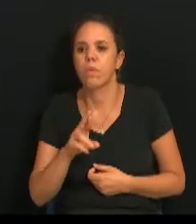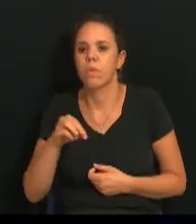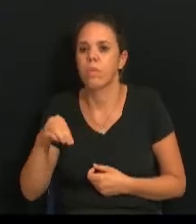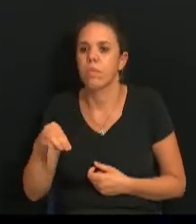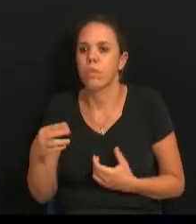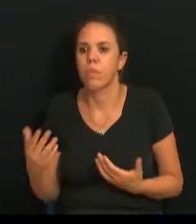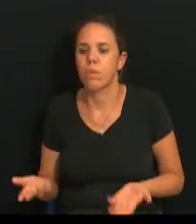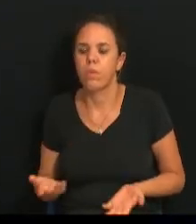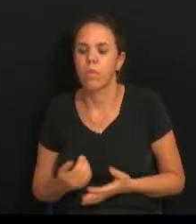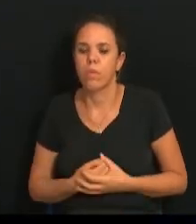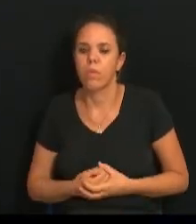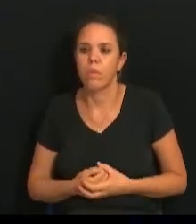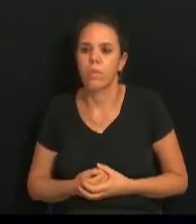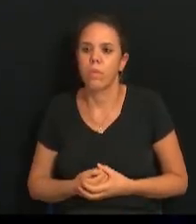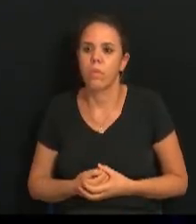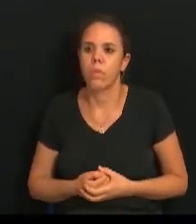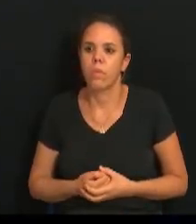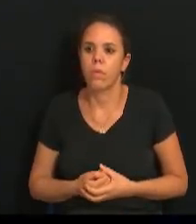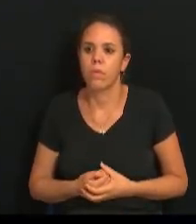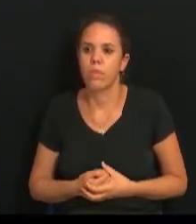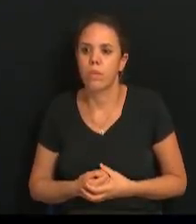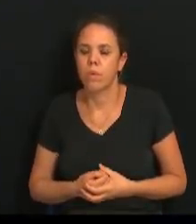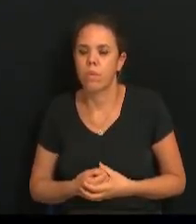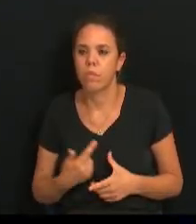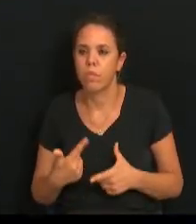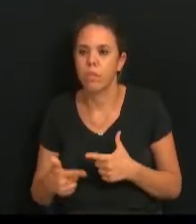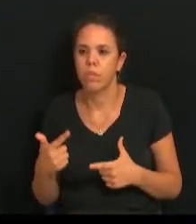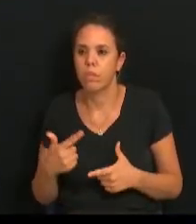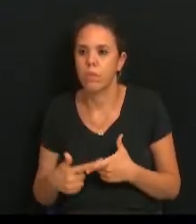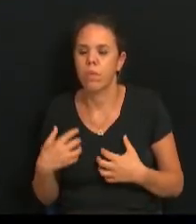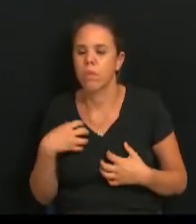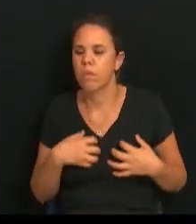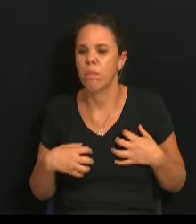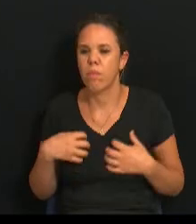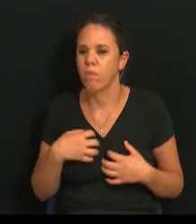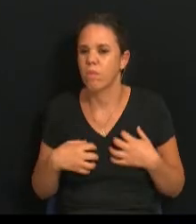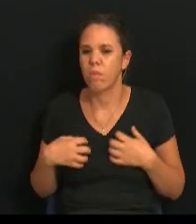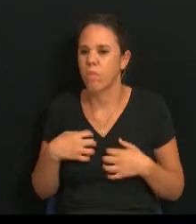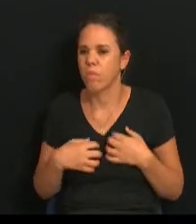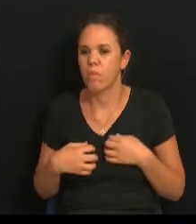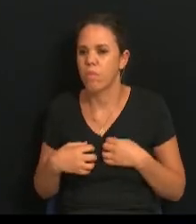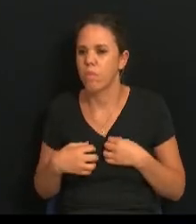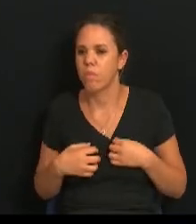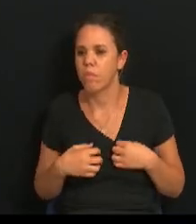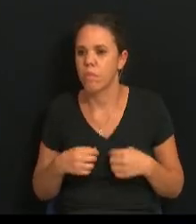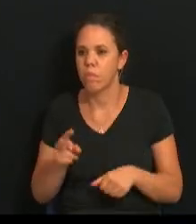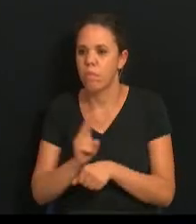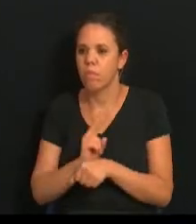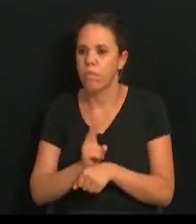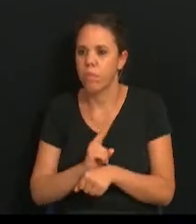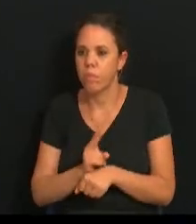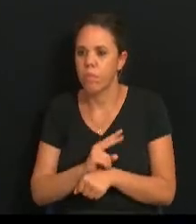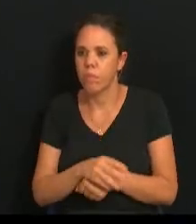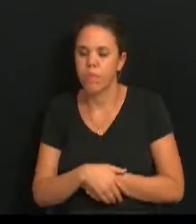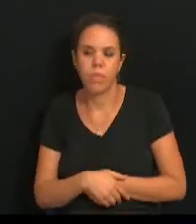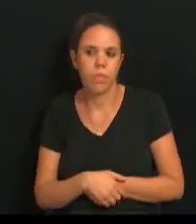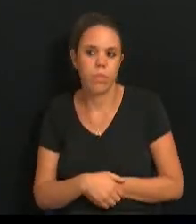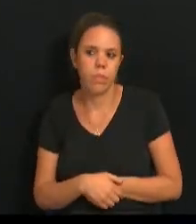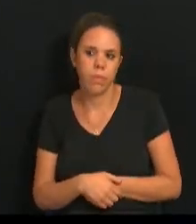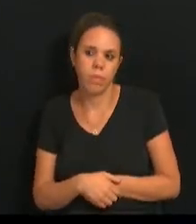né? Isso causou muito desconforto, né, entre os monitores. Então, assim, eu acho